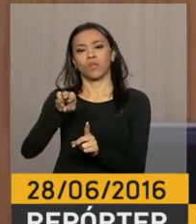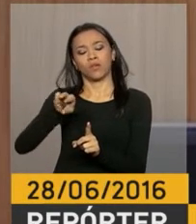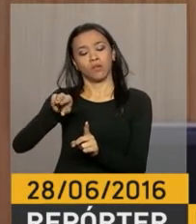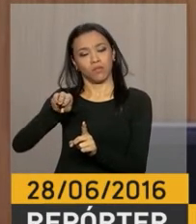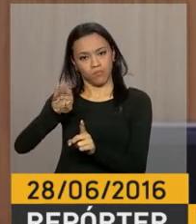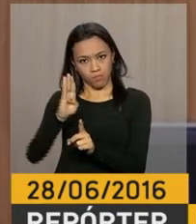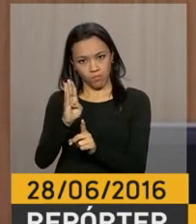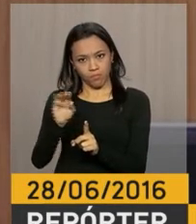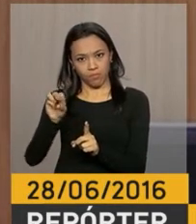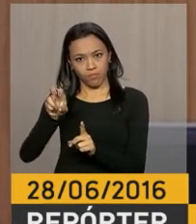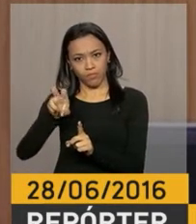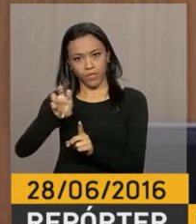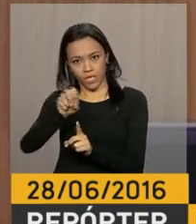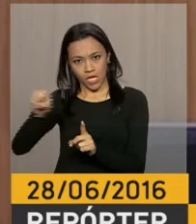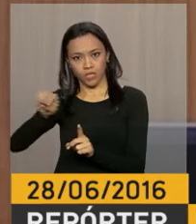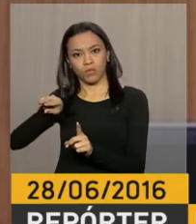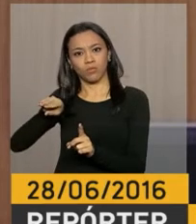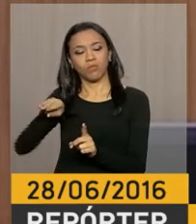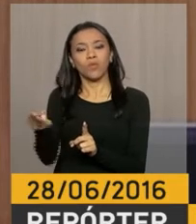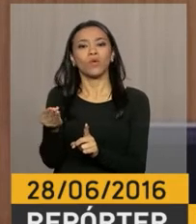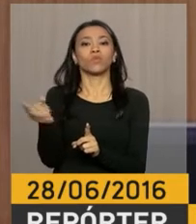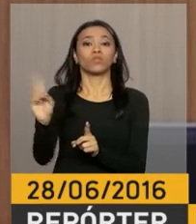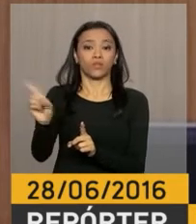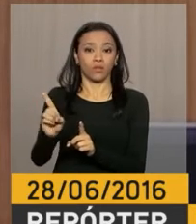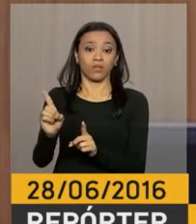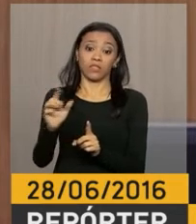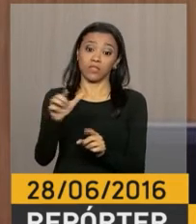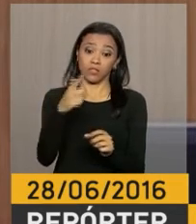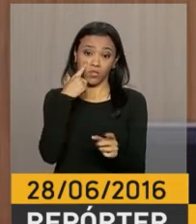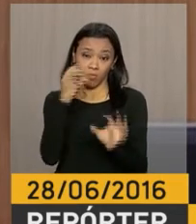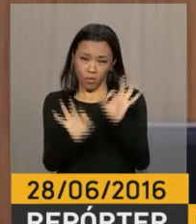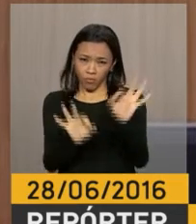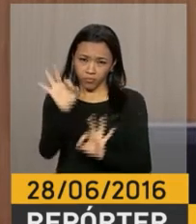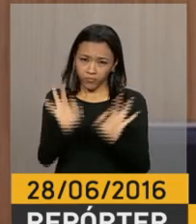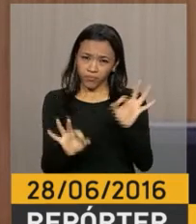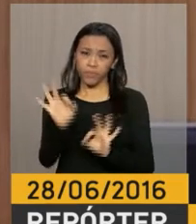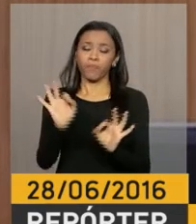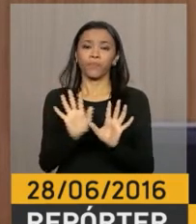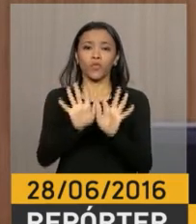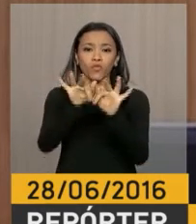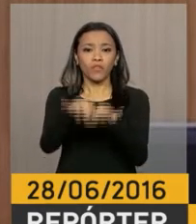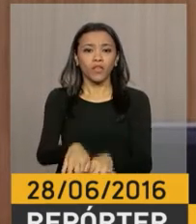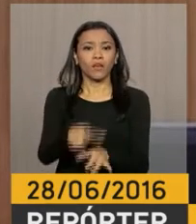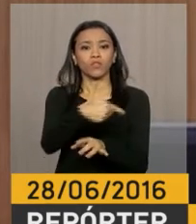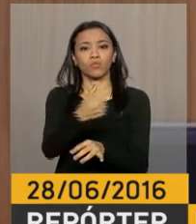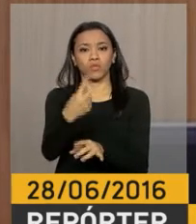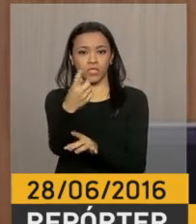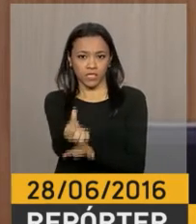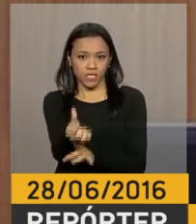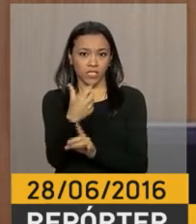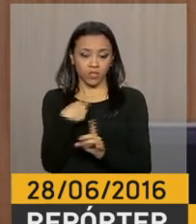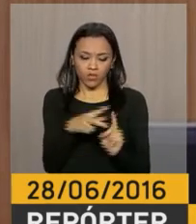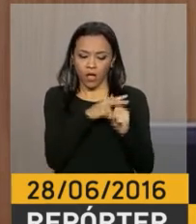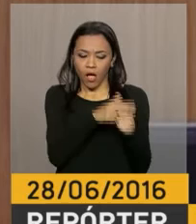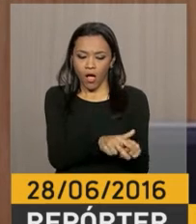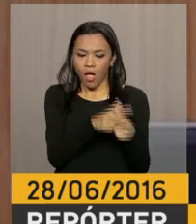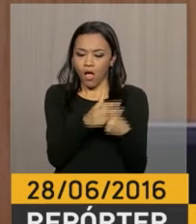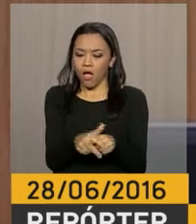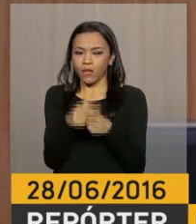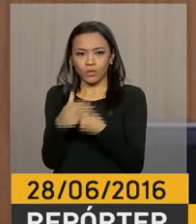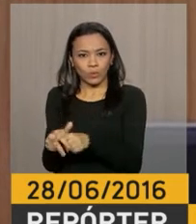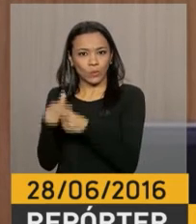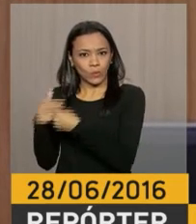Estamos projetando aí 15 bilhões de déficit ao final de 2016. Quer dizer, é um ajuste